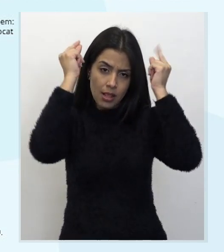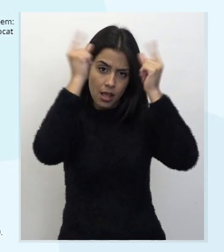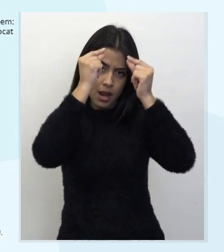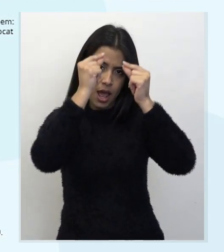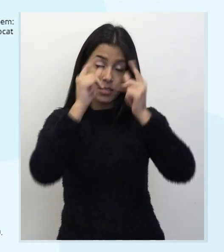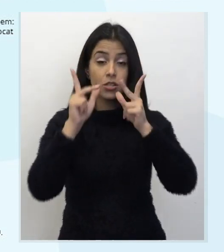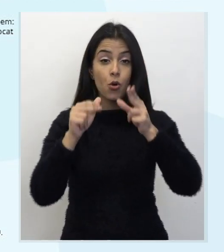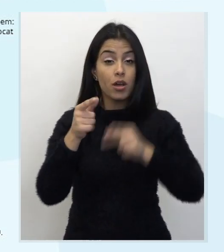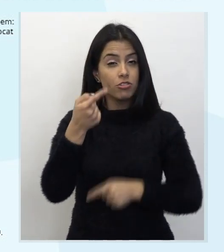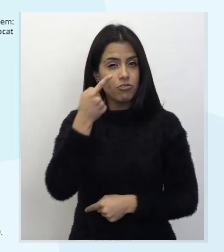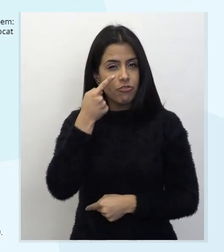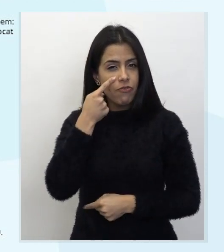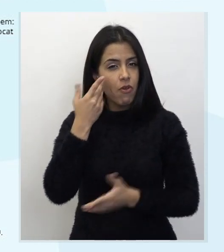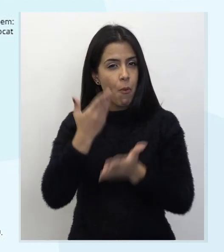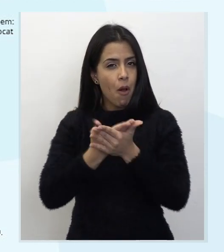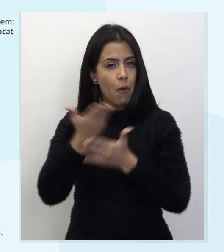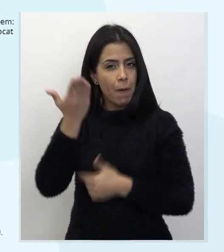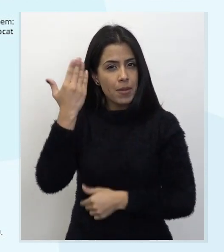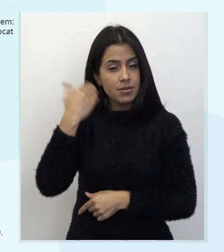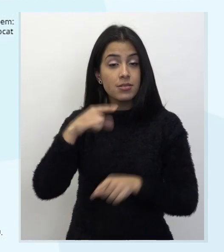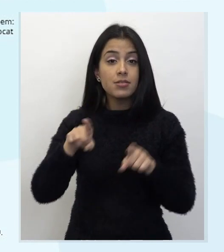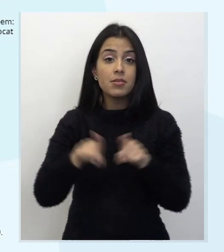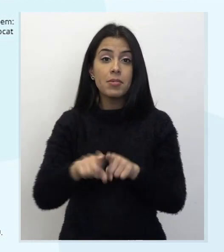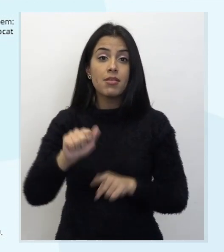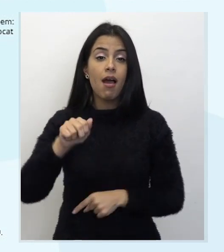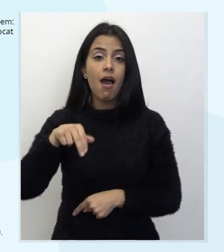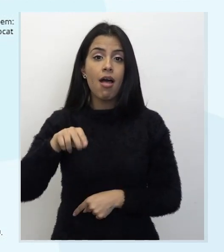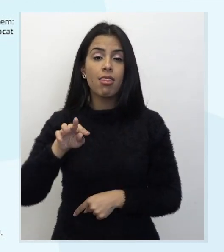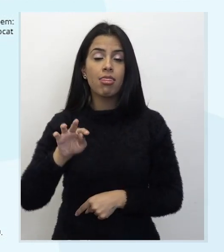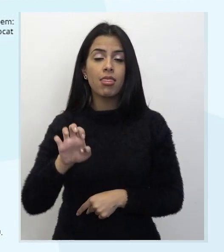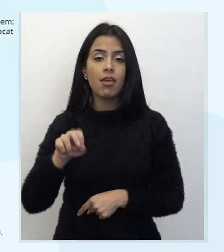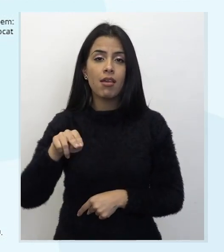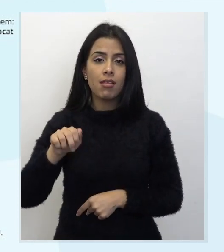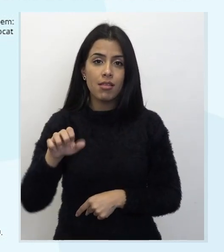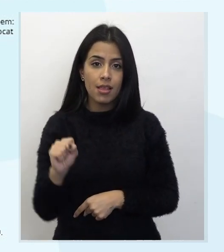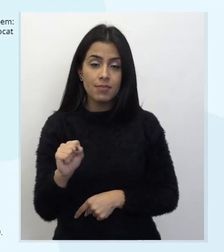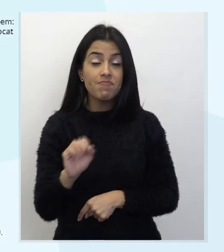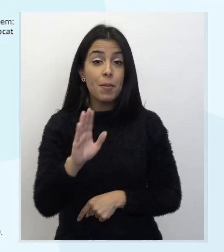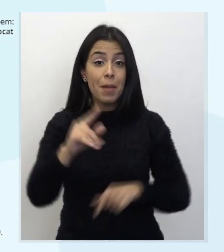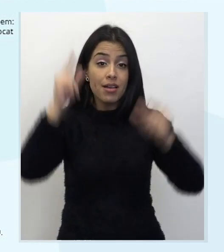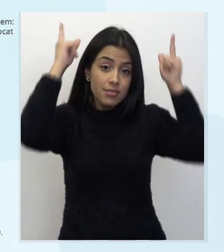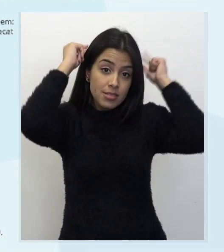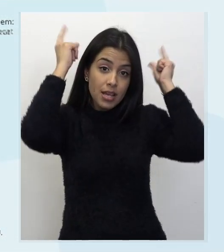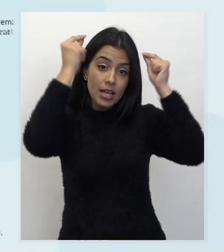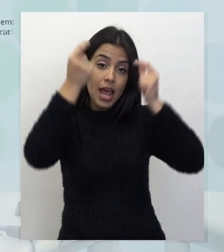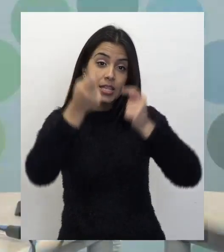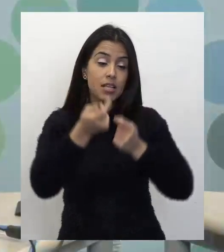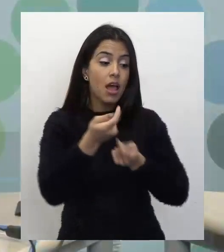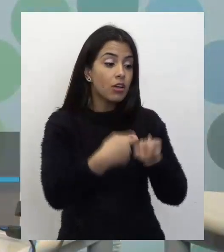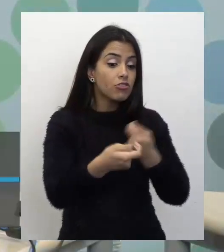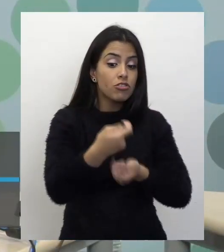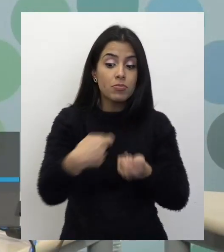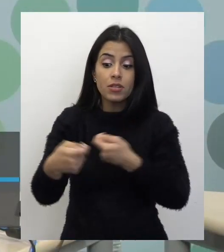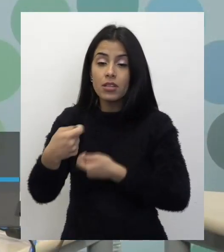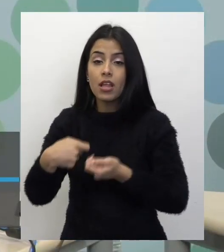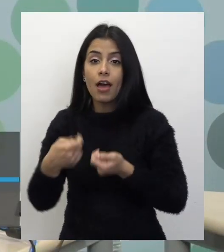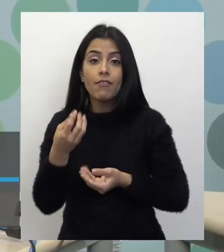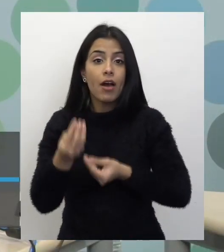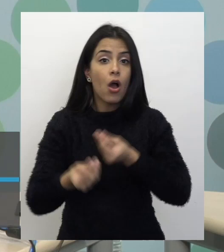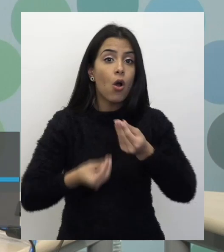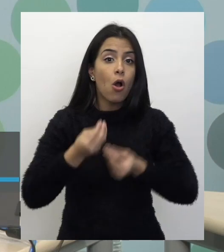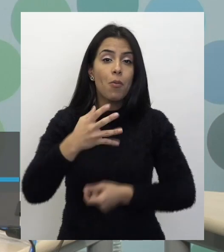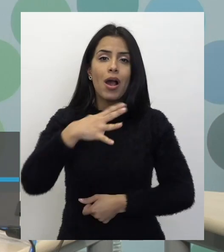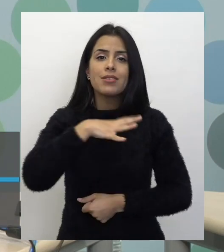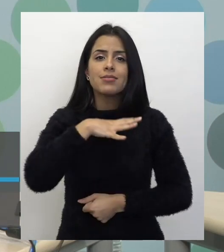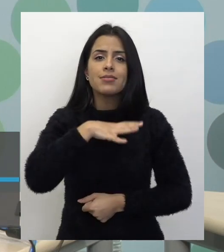com Esparta e também com Atenas na aula anterior, a Grécia era toda administrada pelas chamadas